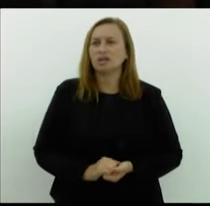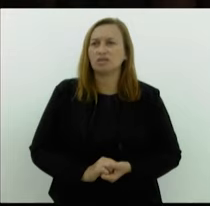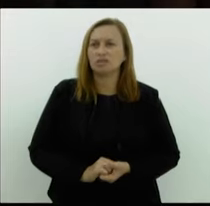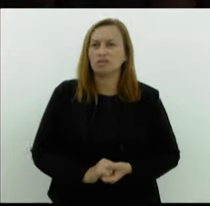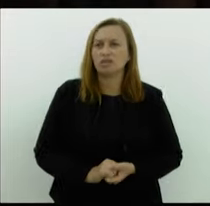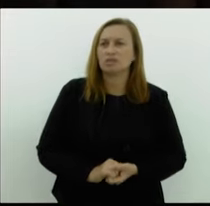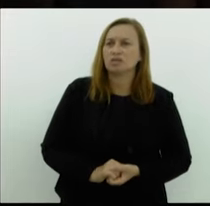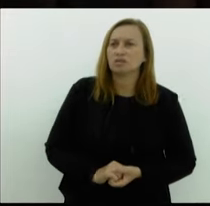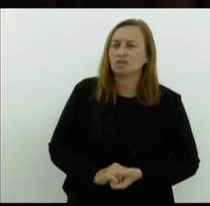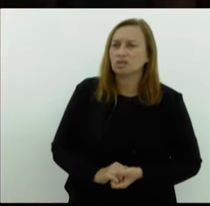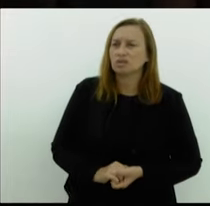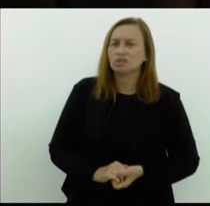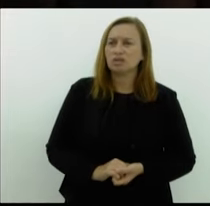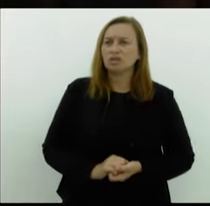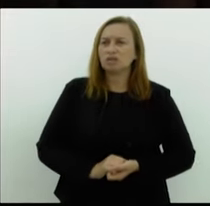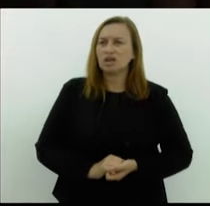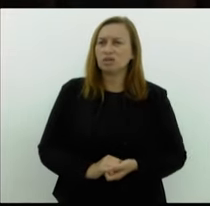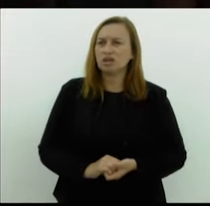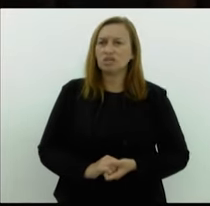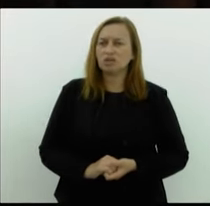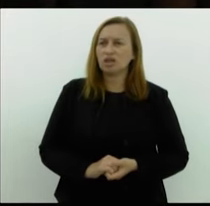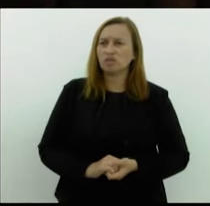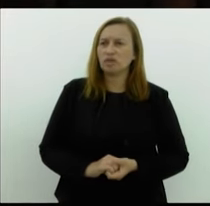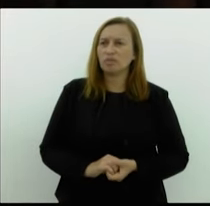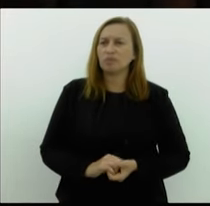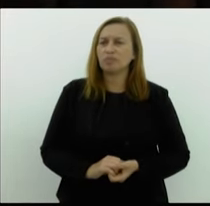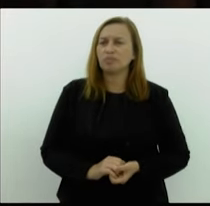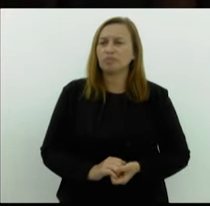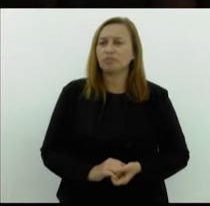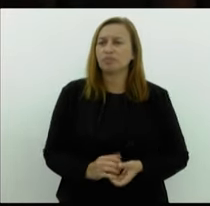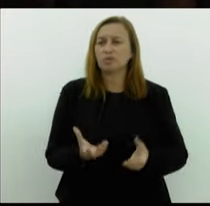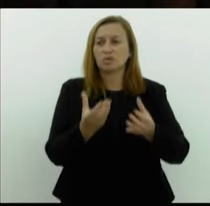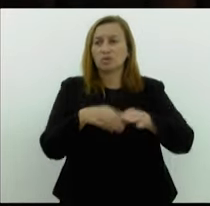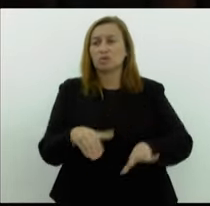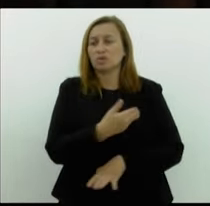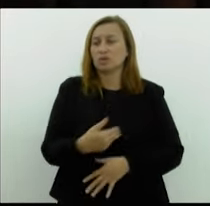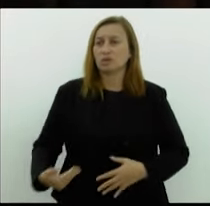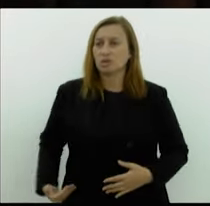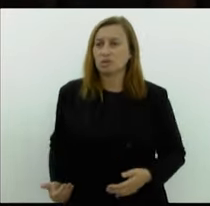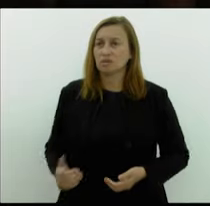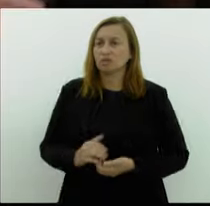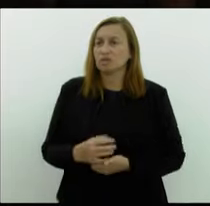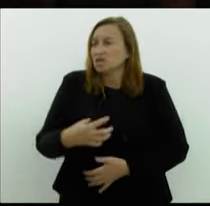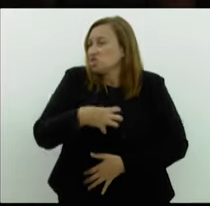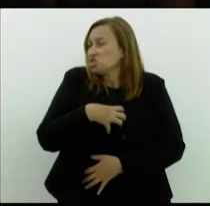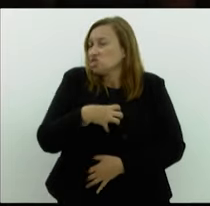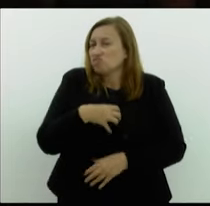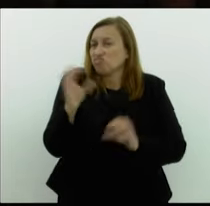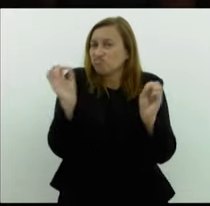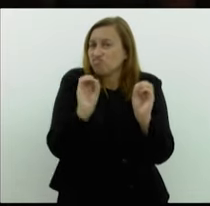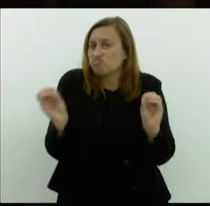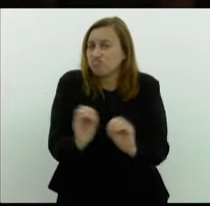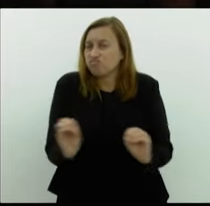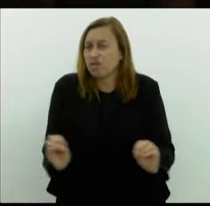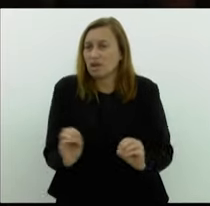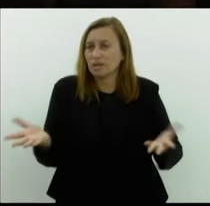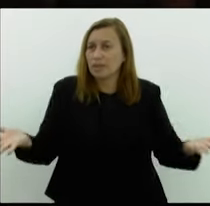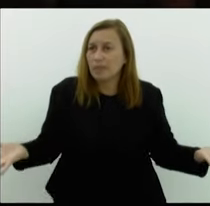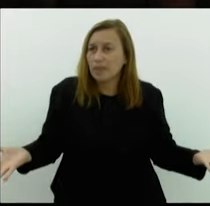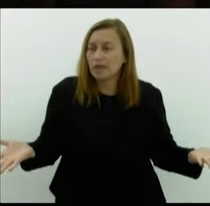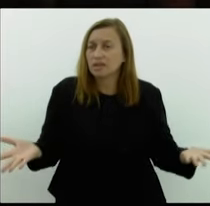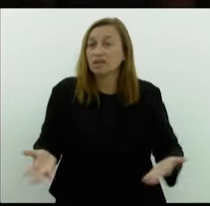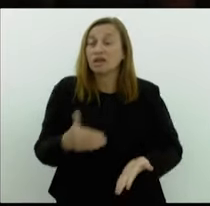A migração está morosa, está se arrastando. O concurso público a gente ainda não está sentindo nem o cheiro.